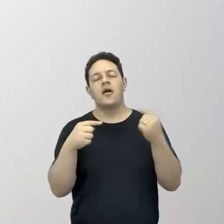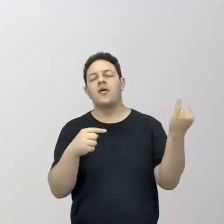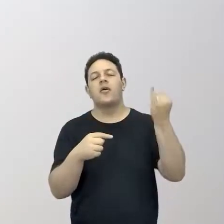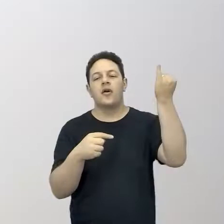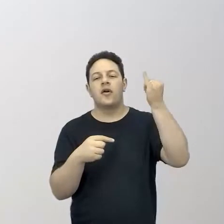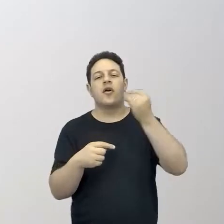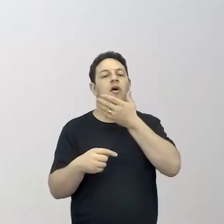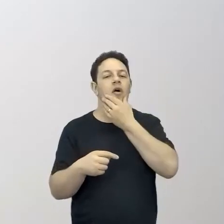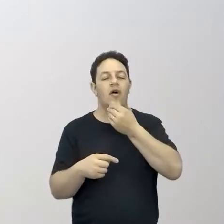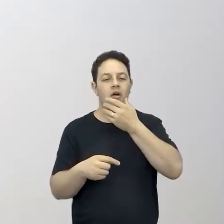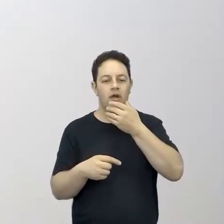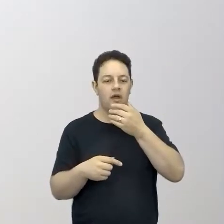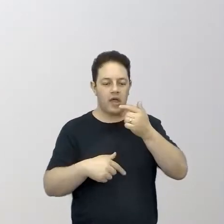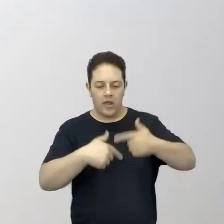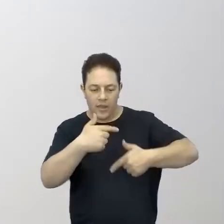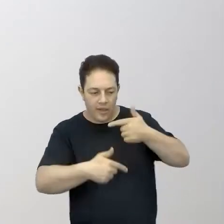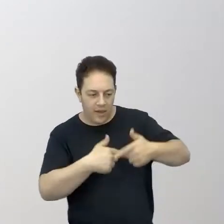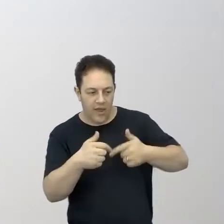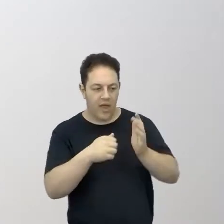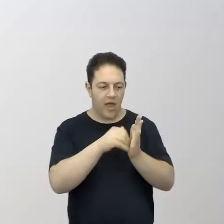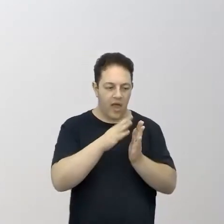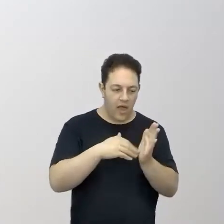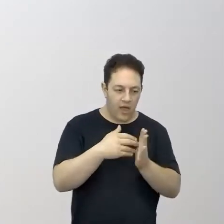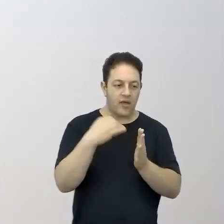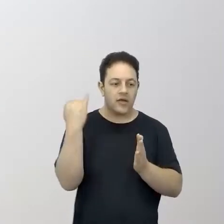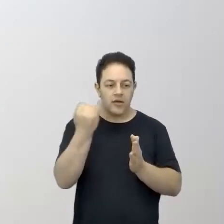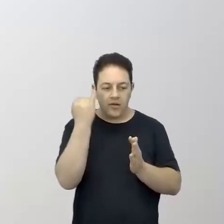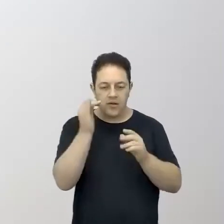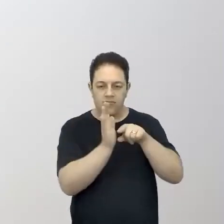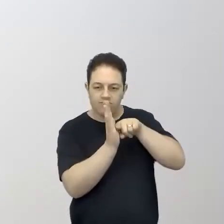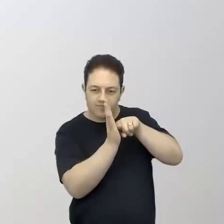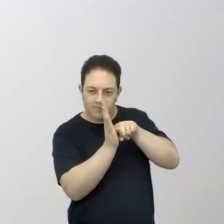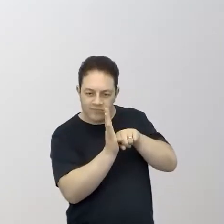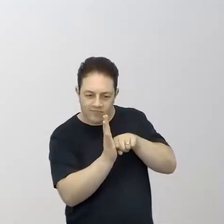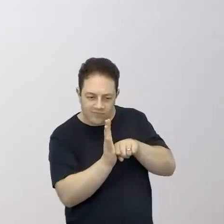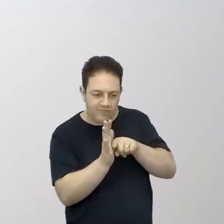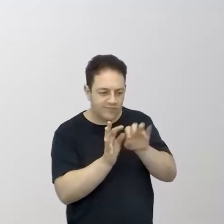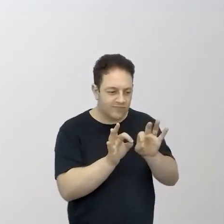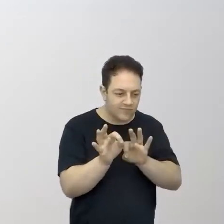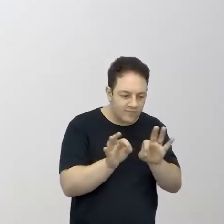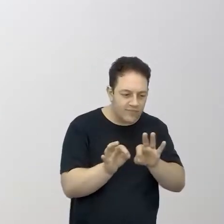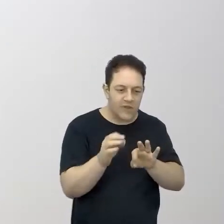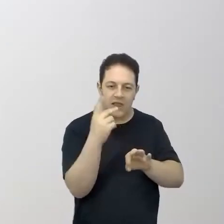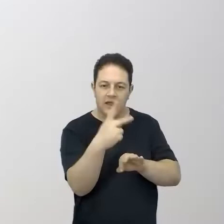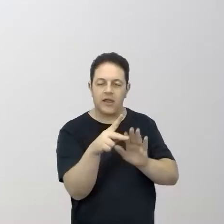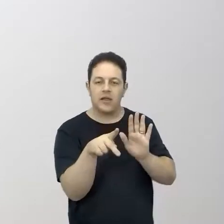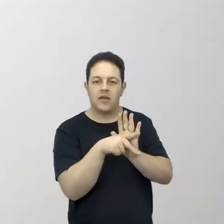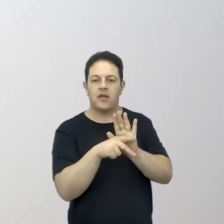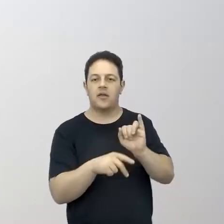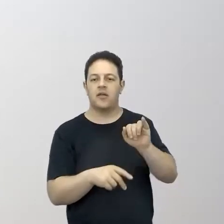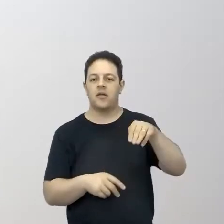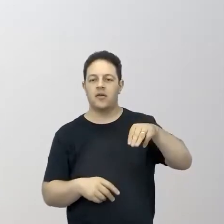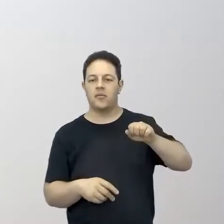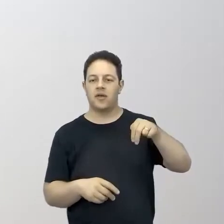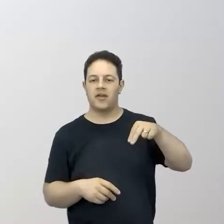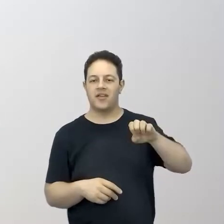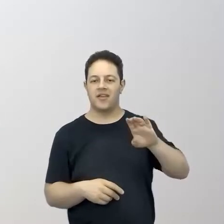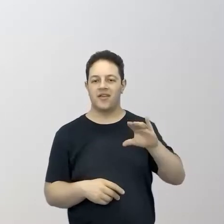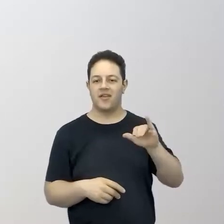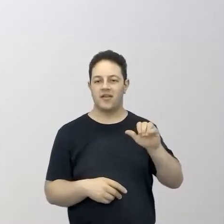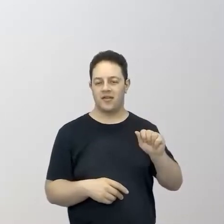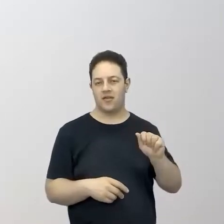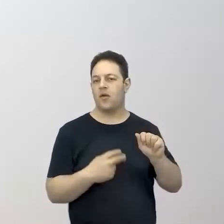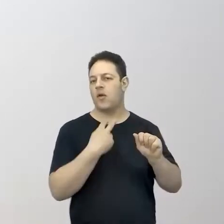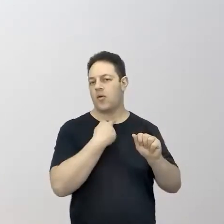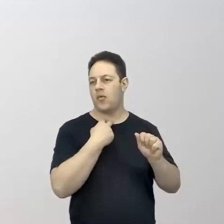obra de arte ela deve ser analisada na sua imanência. e não em comparação com